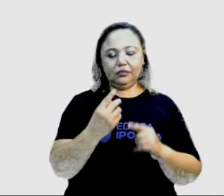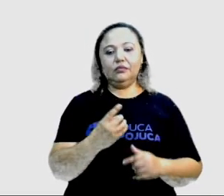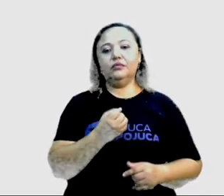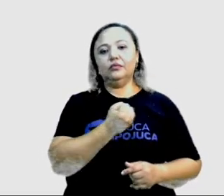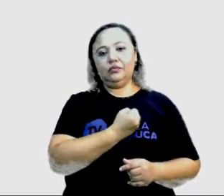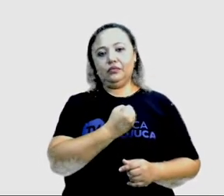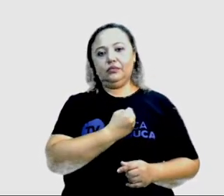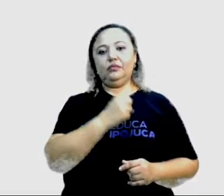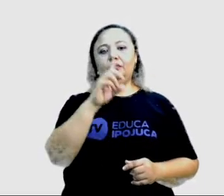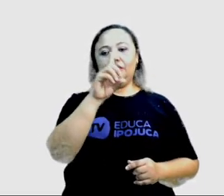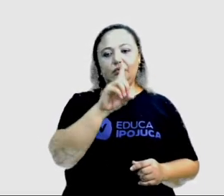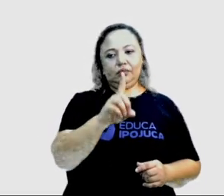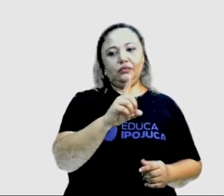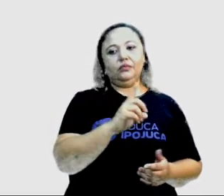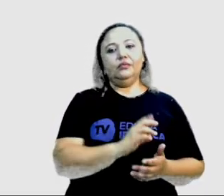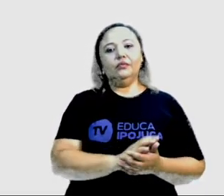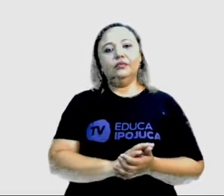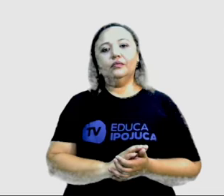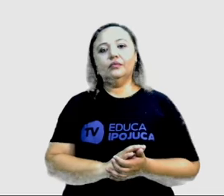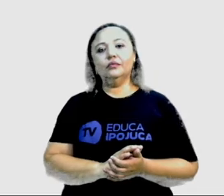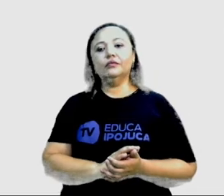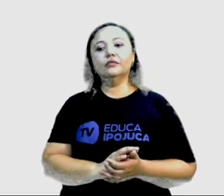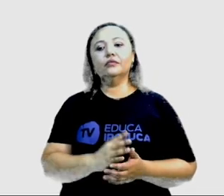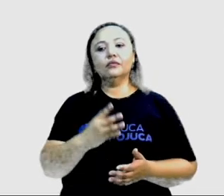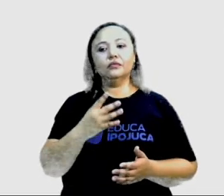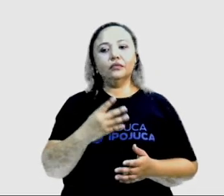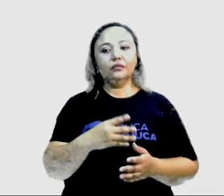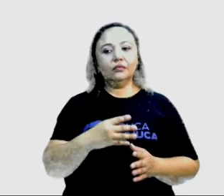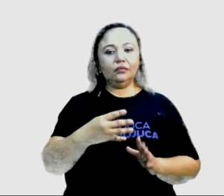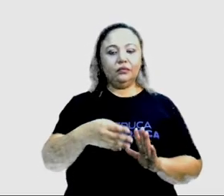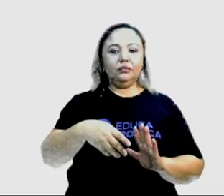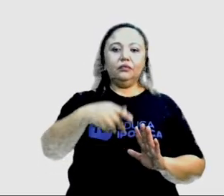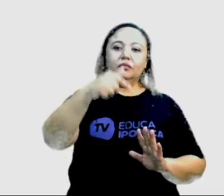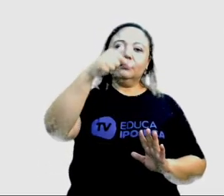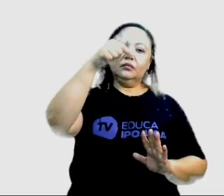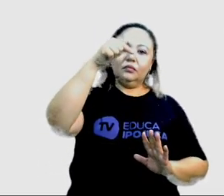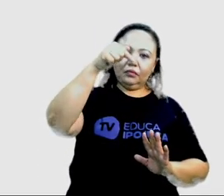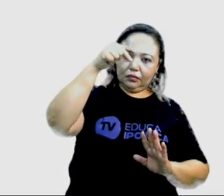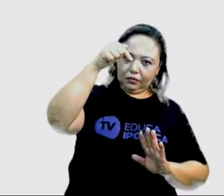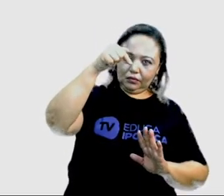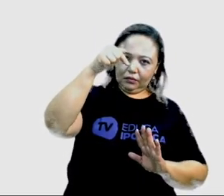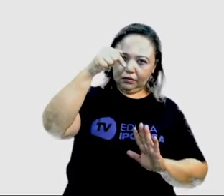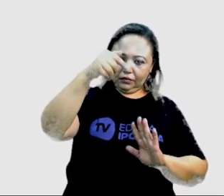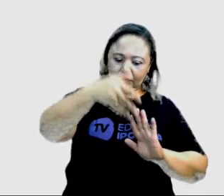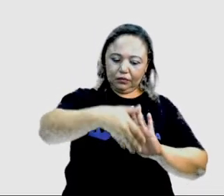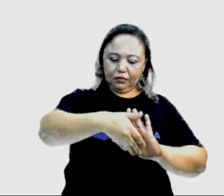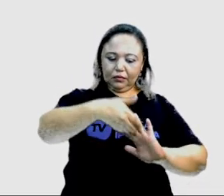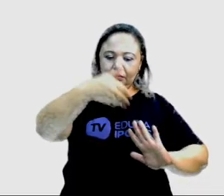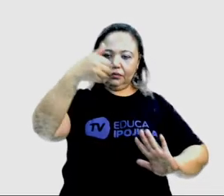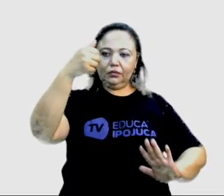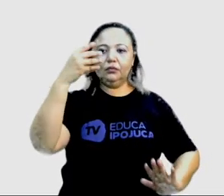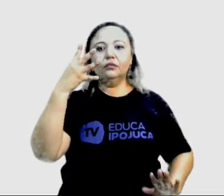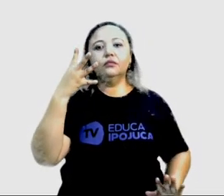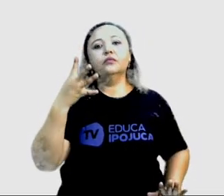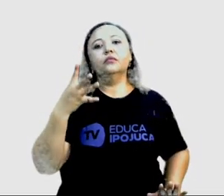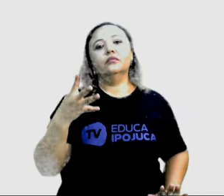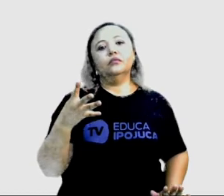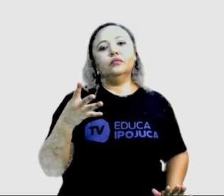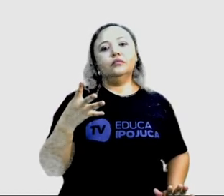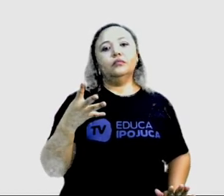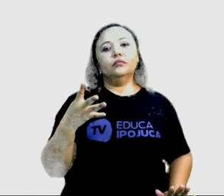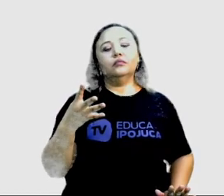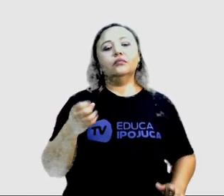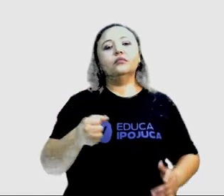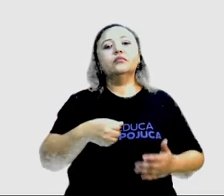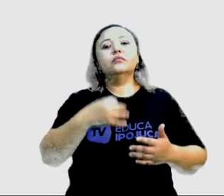estão na casa da dezena. Então temos aí 7 menos 4. Eu tenho 7.